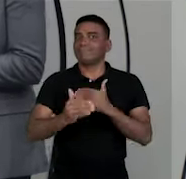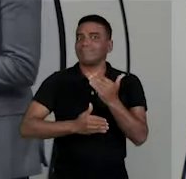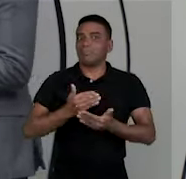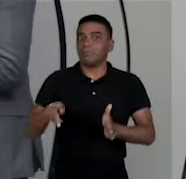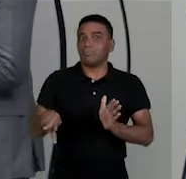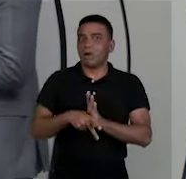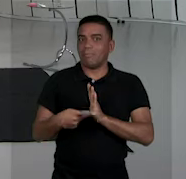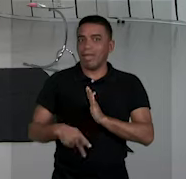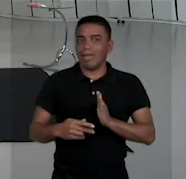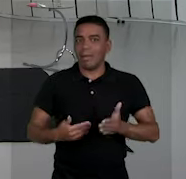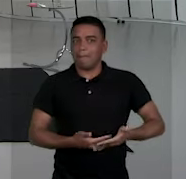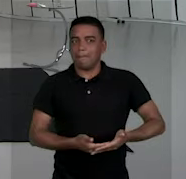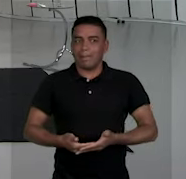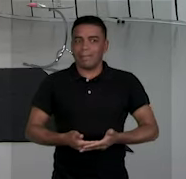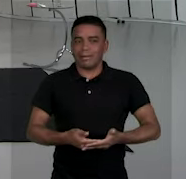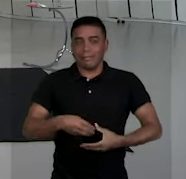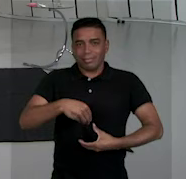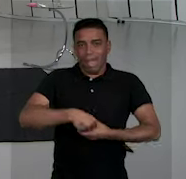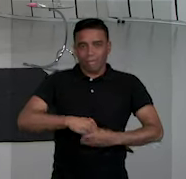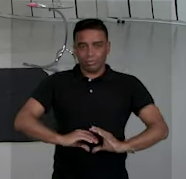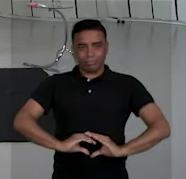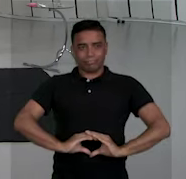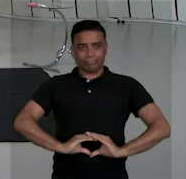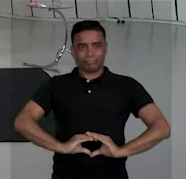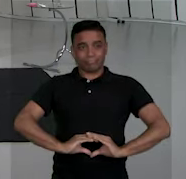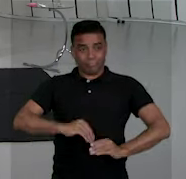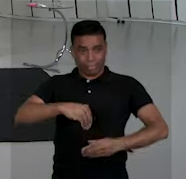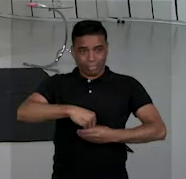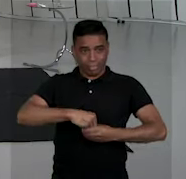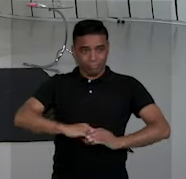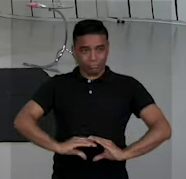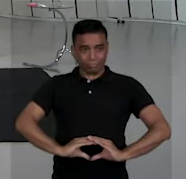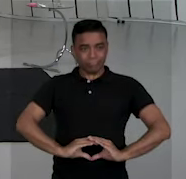bebê. Ótimo.